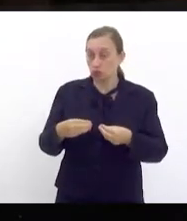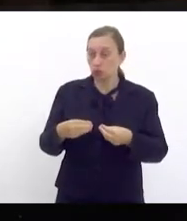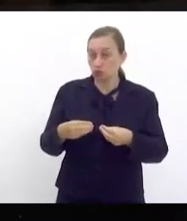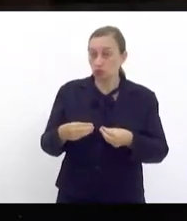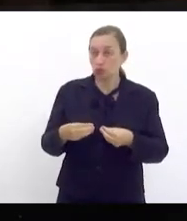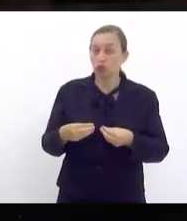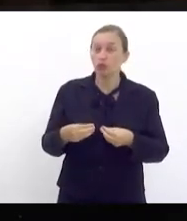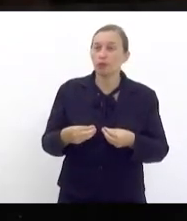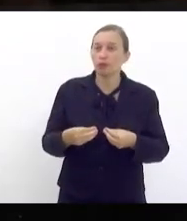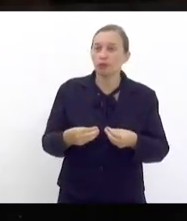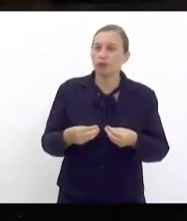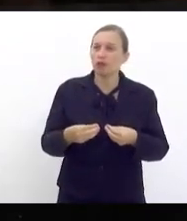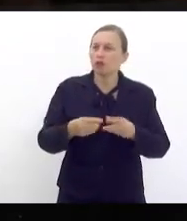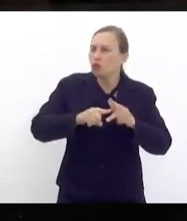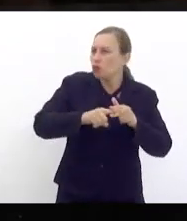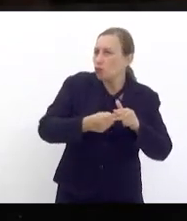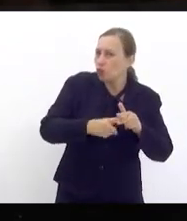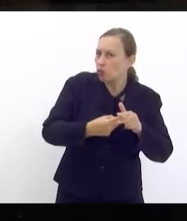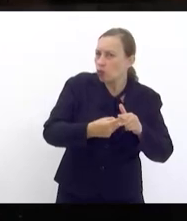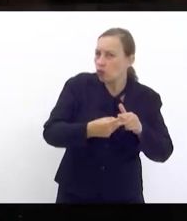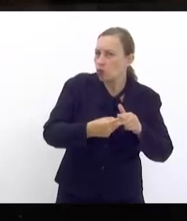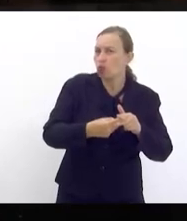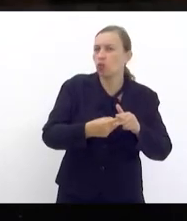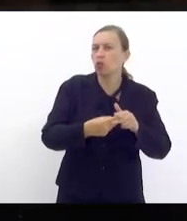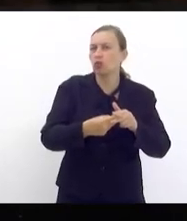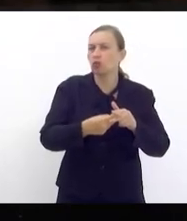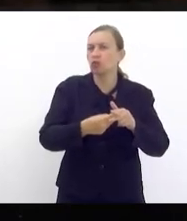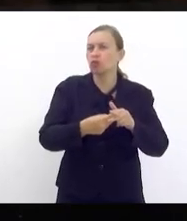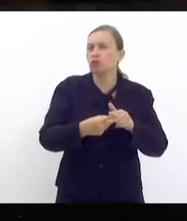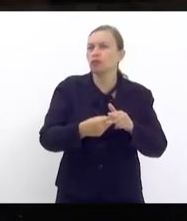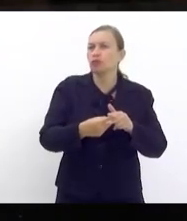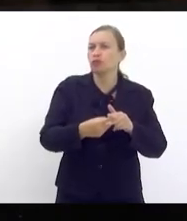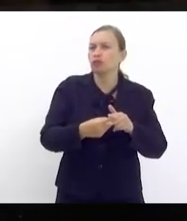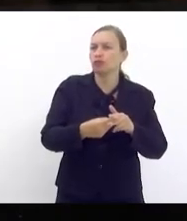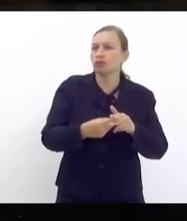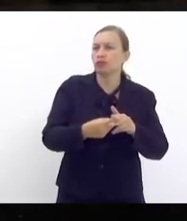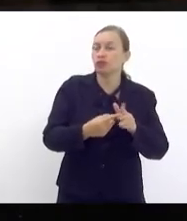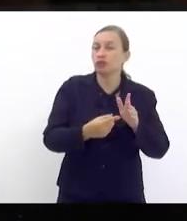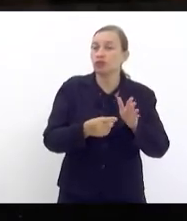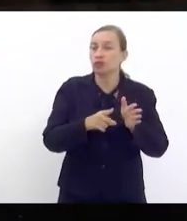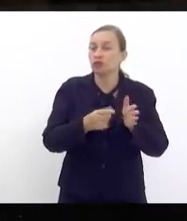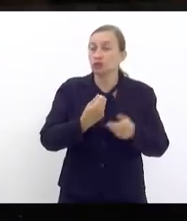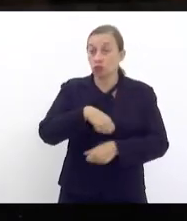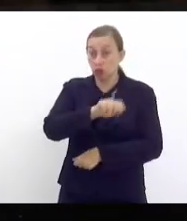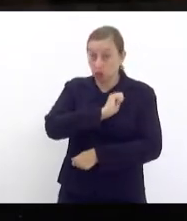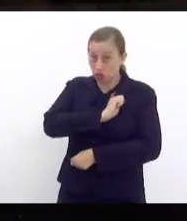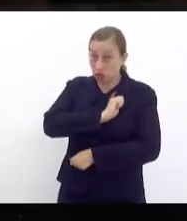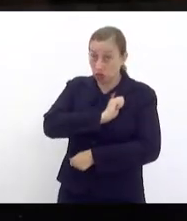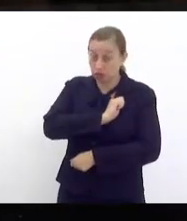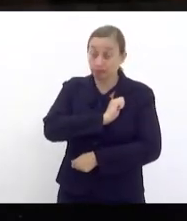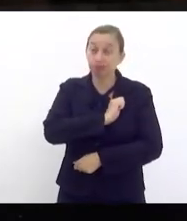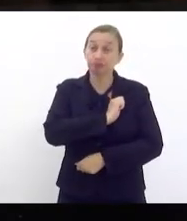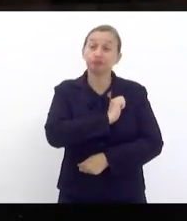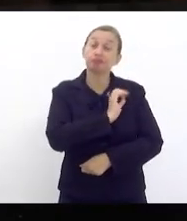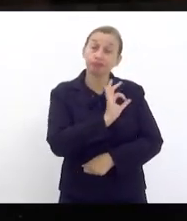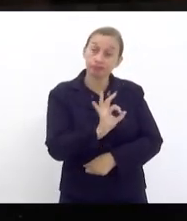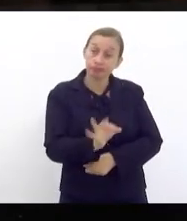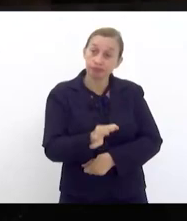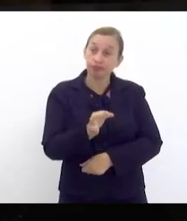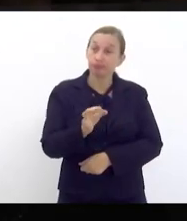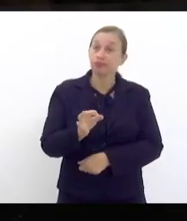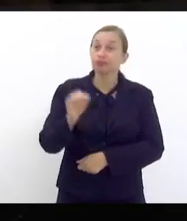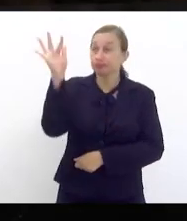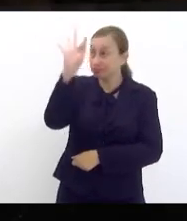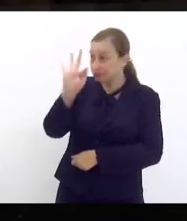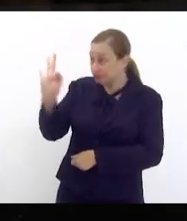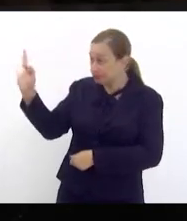do ajuste ou do desenho da fiscal aqui, tanto, obviamente, para a União e também